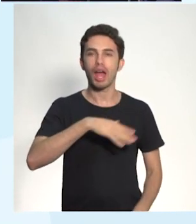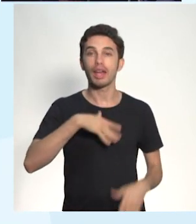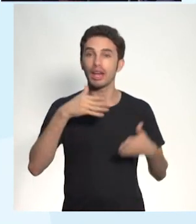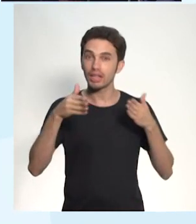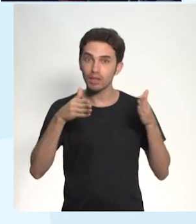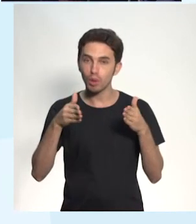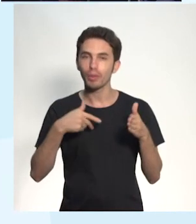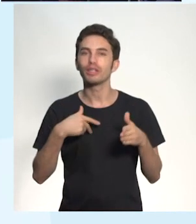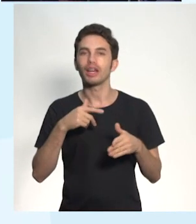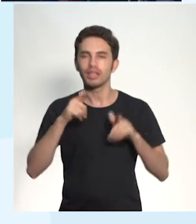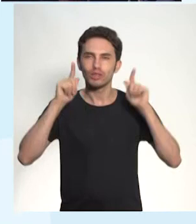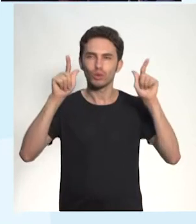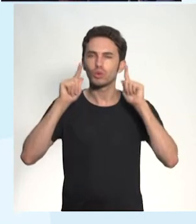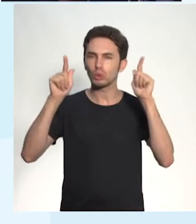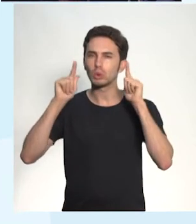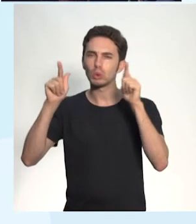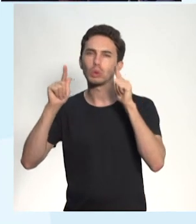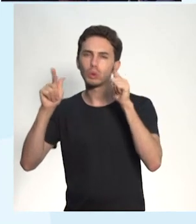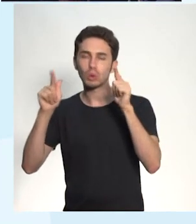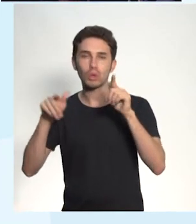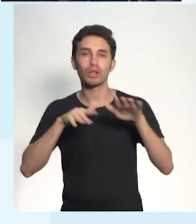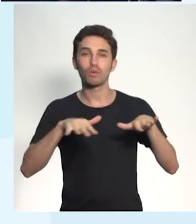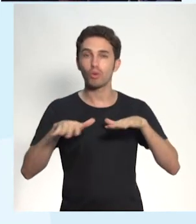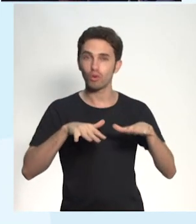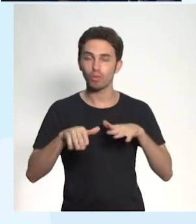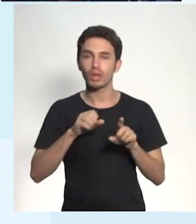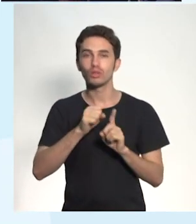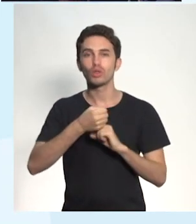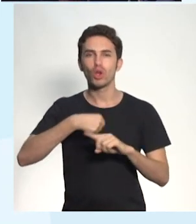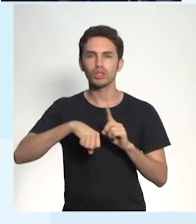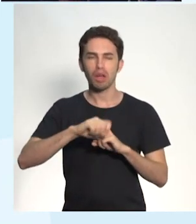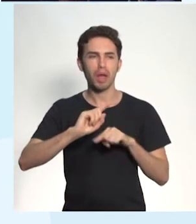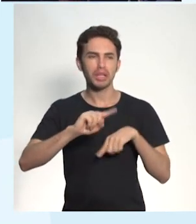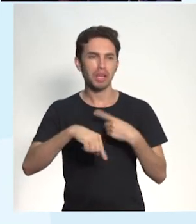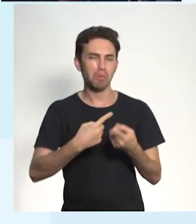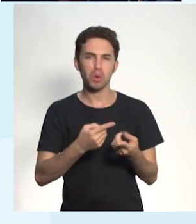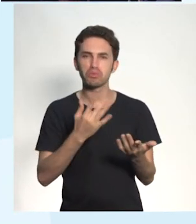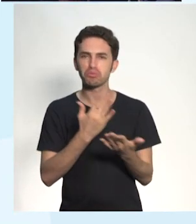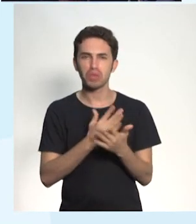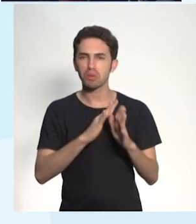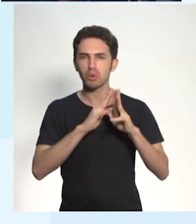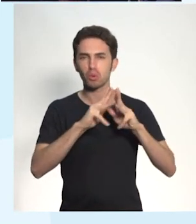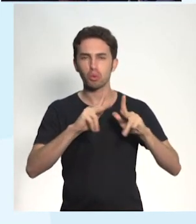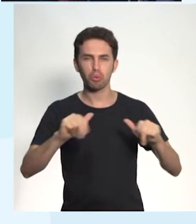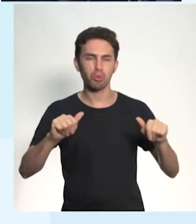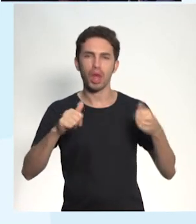momento. A partir do momento que foi, ou não, mas que o movimento foi dissolvido, né, não existe a necessidade da